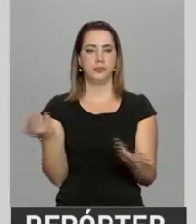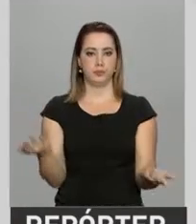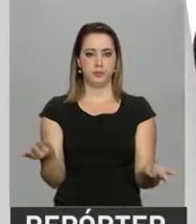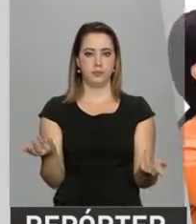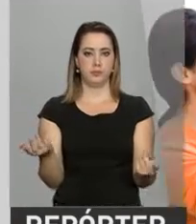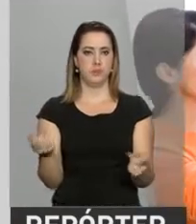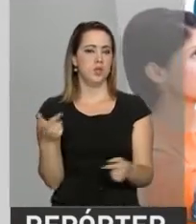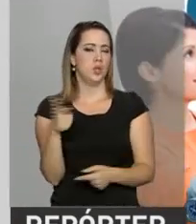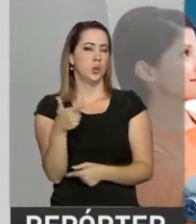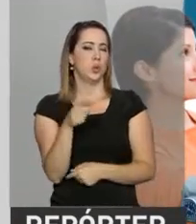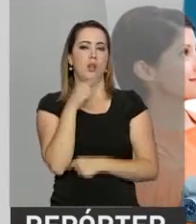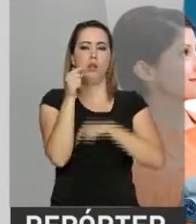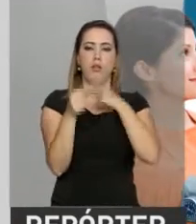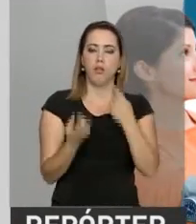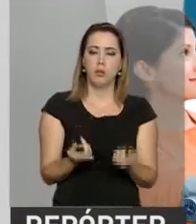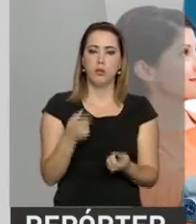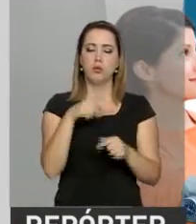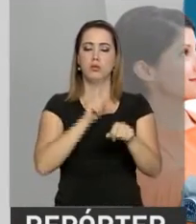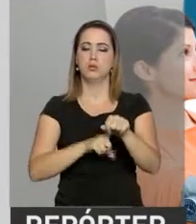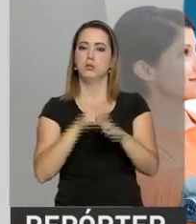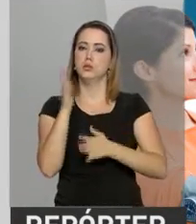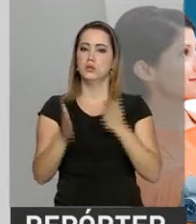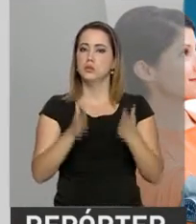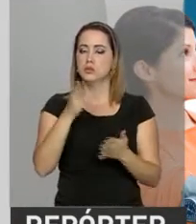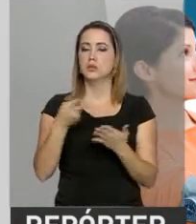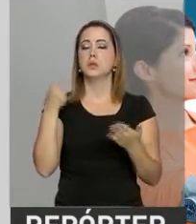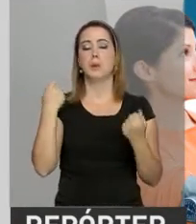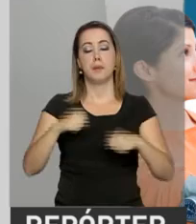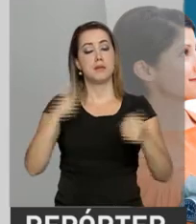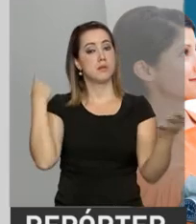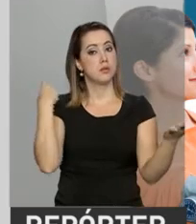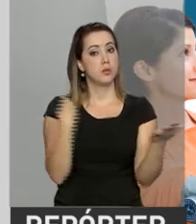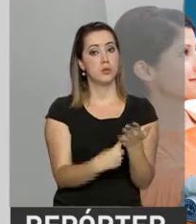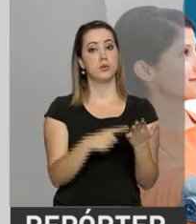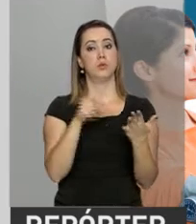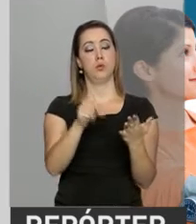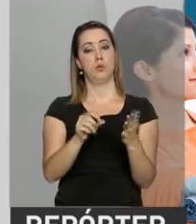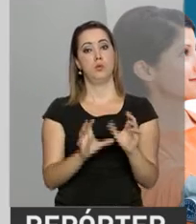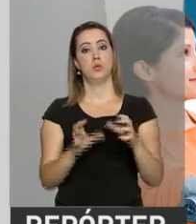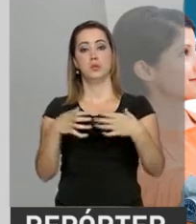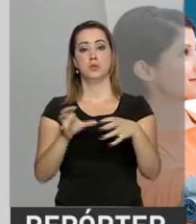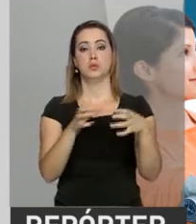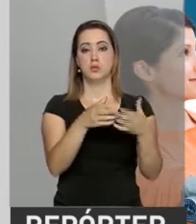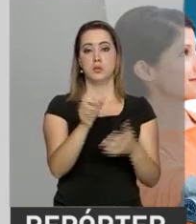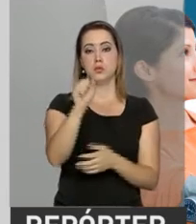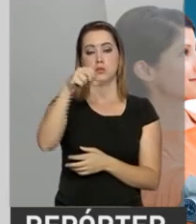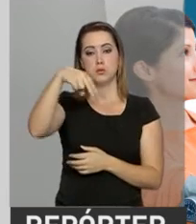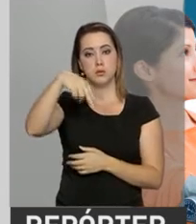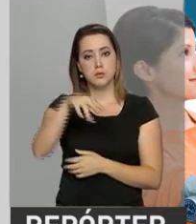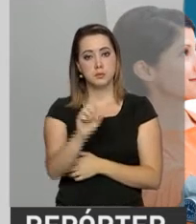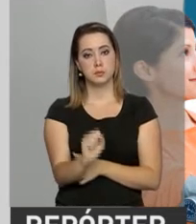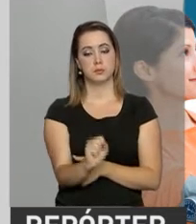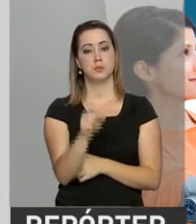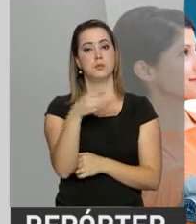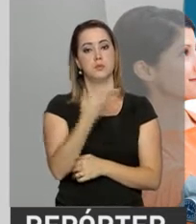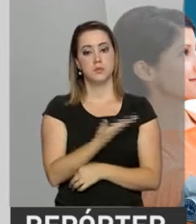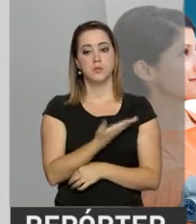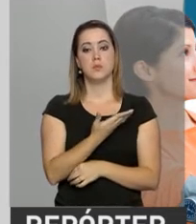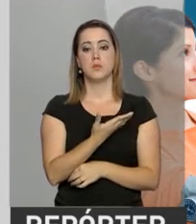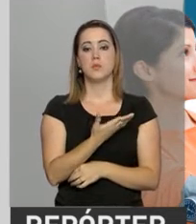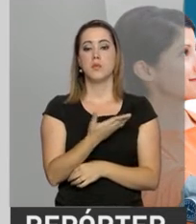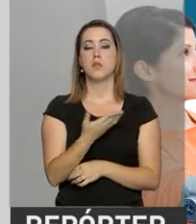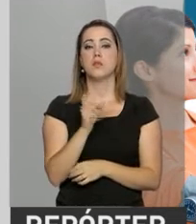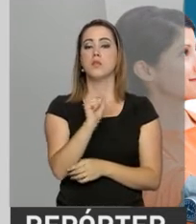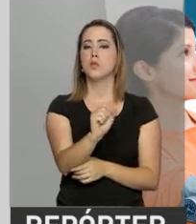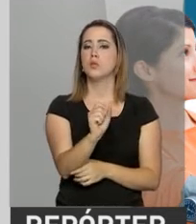não reste nenhuma dúvida sobre os prazos que devem ser cumpridos pelas operadoras a agência nacional de saúde suplementar a